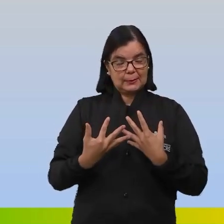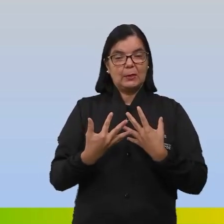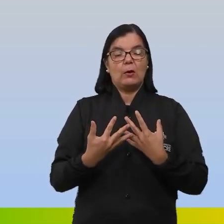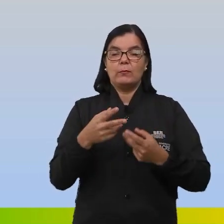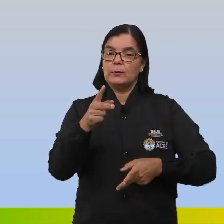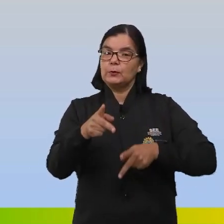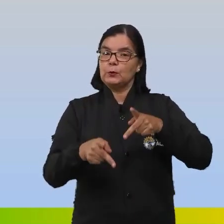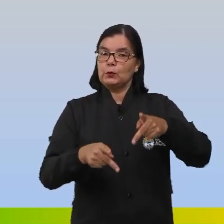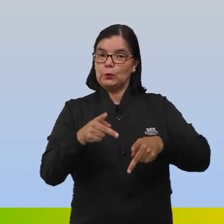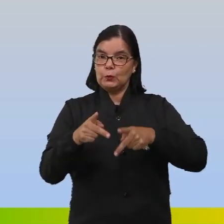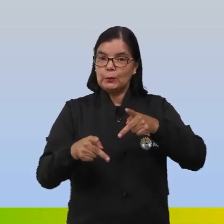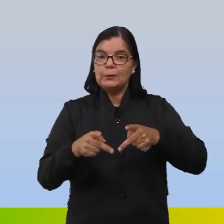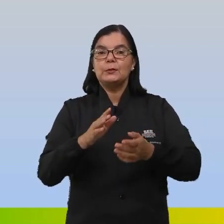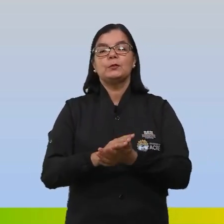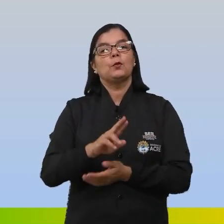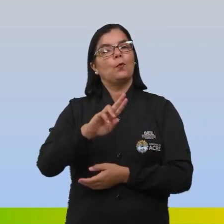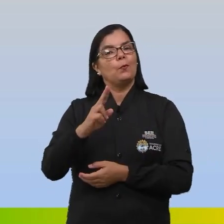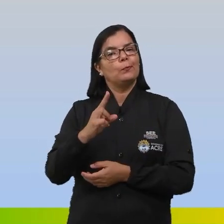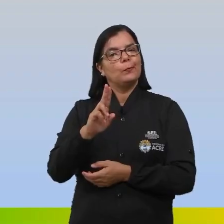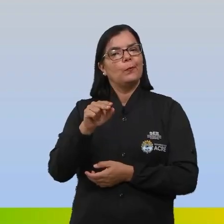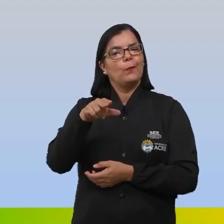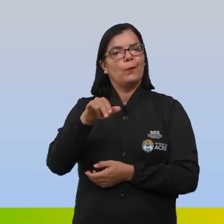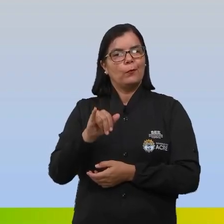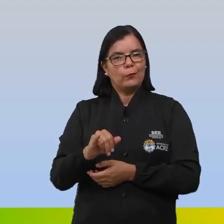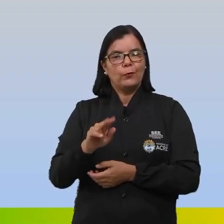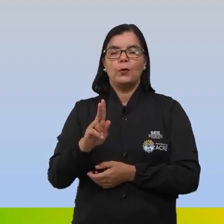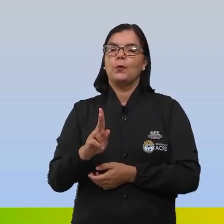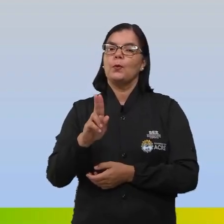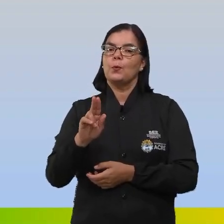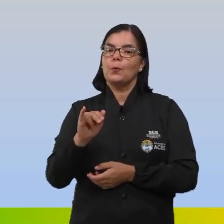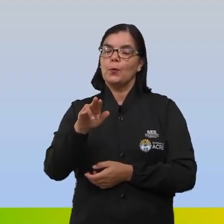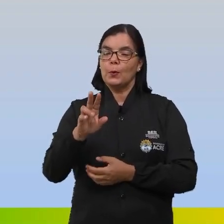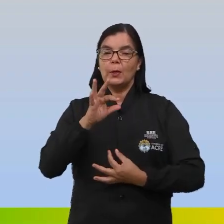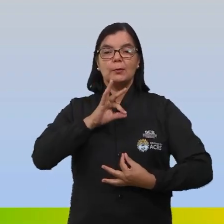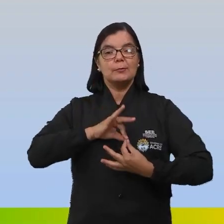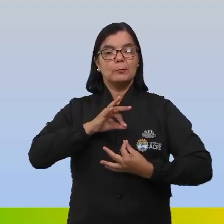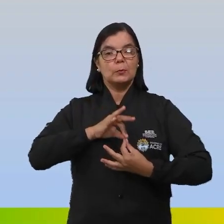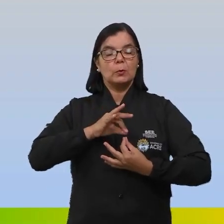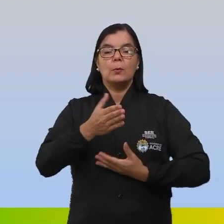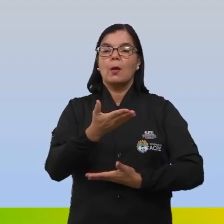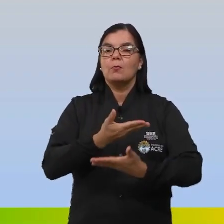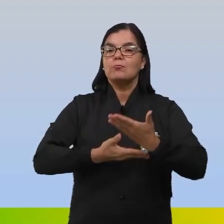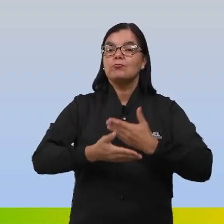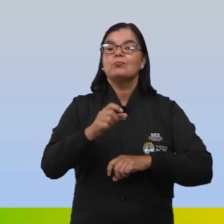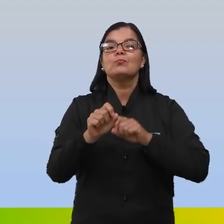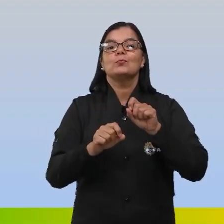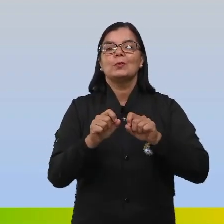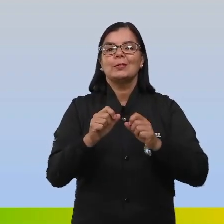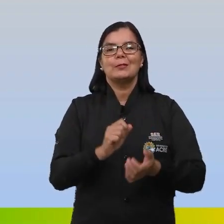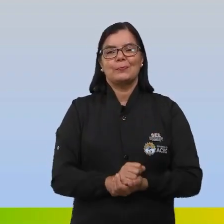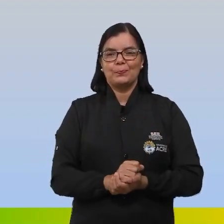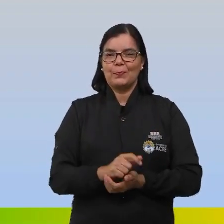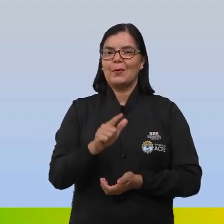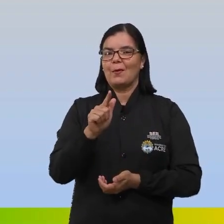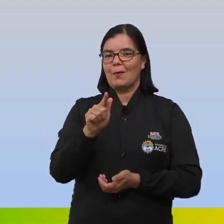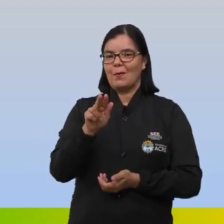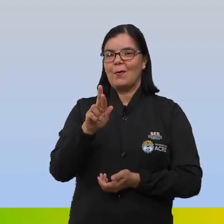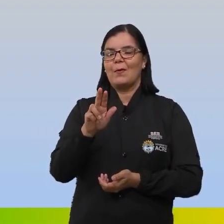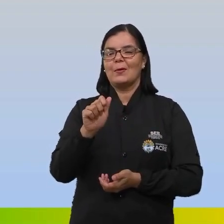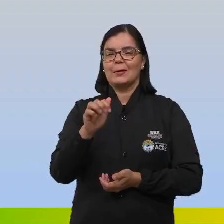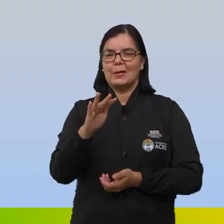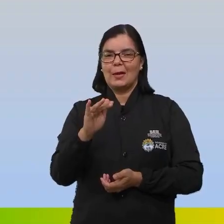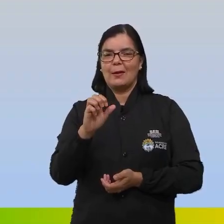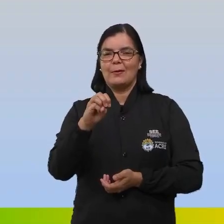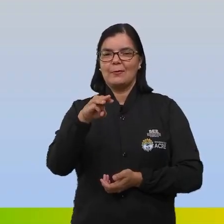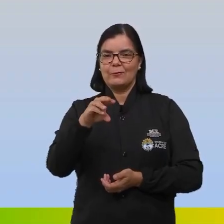os povos Runicuim têm aí a sua espiritualidade muito relacionada ao grafismo. Então, a